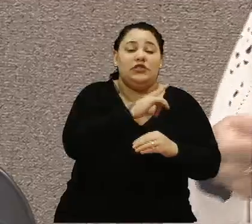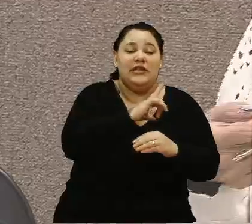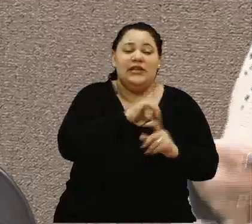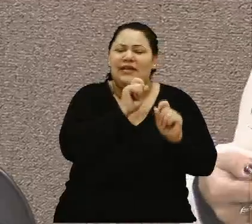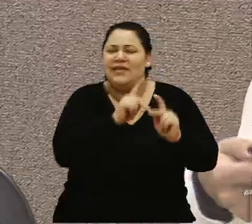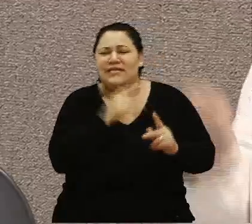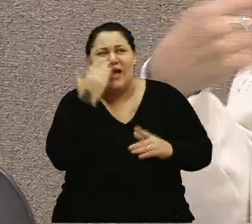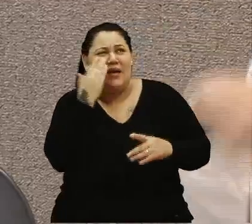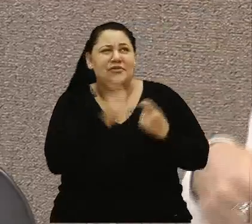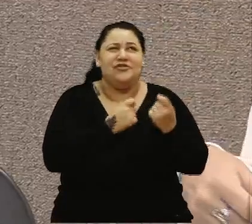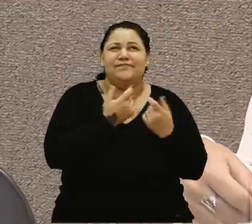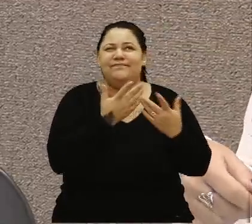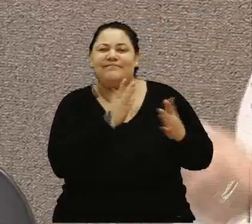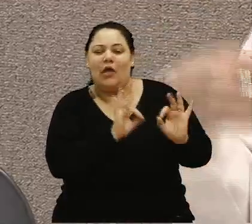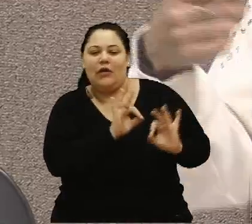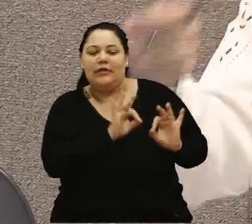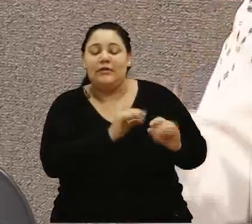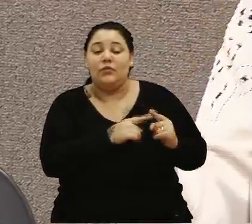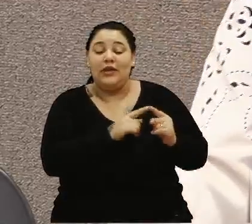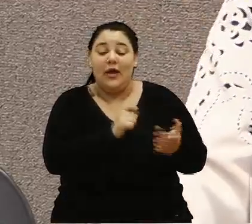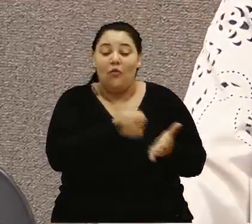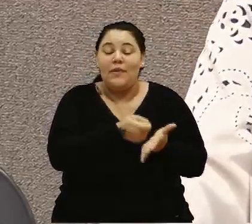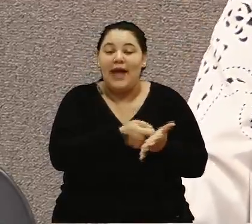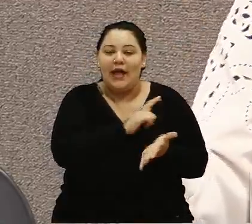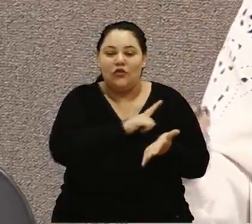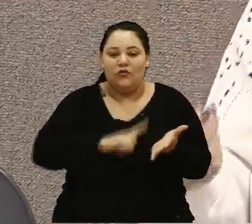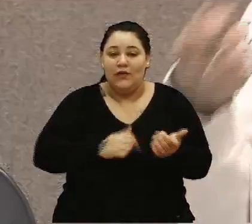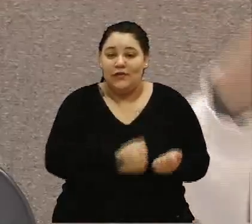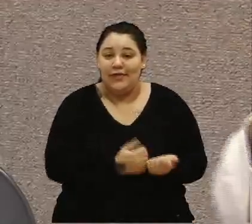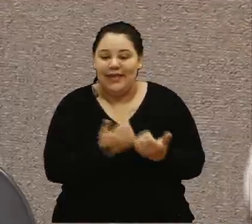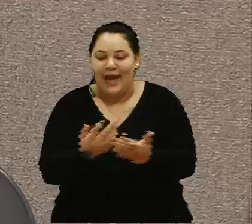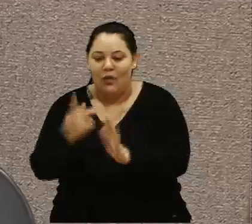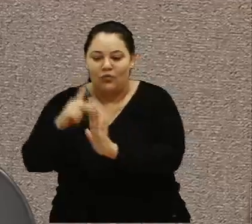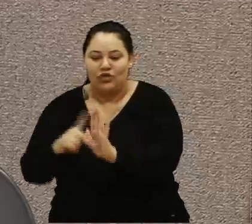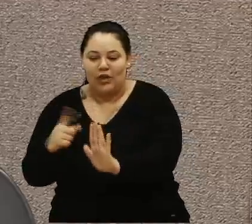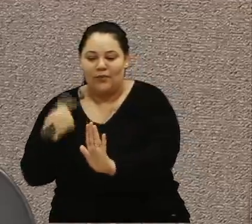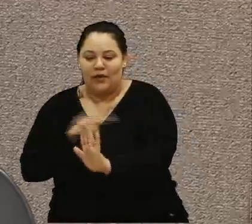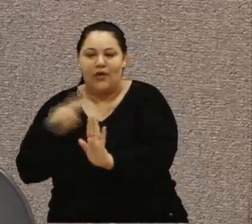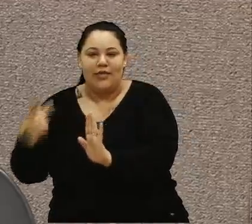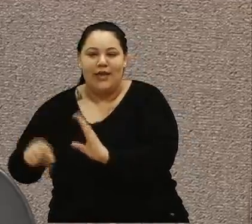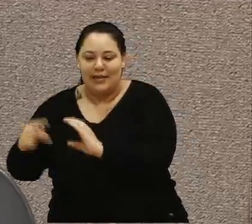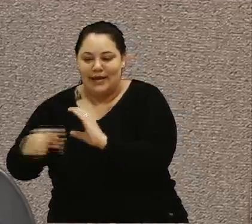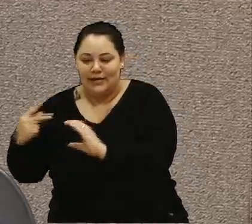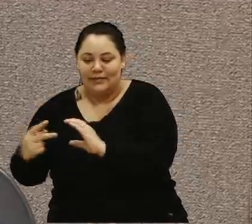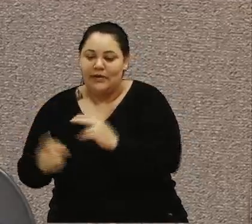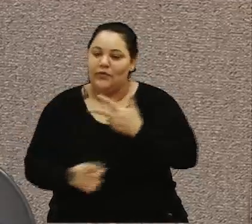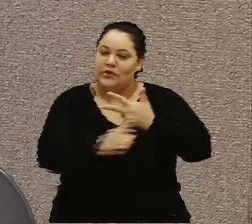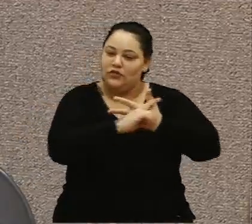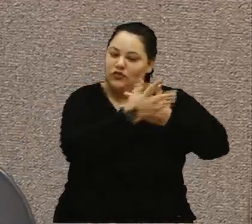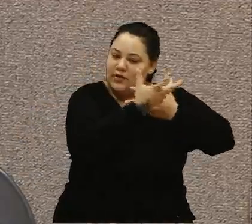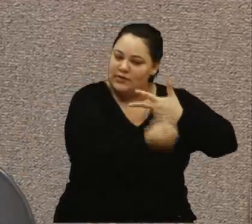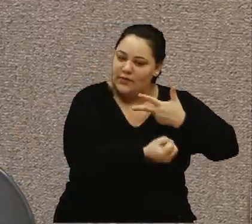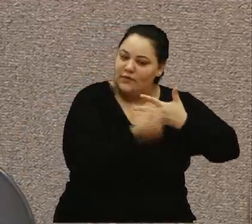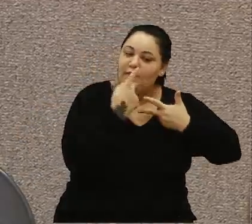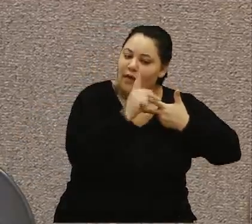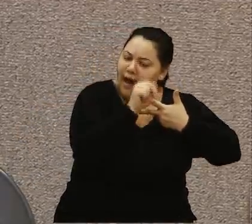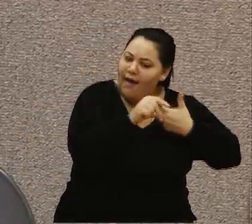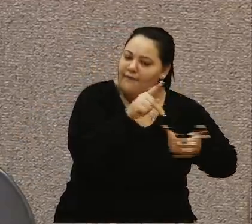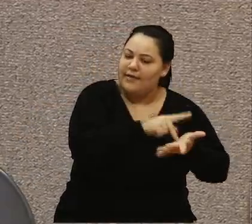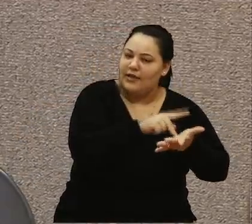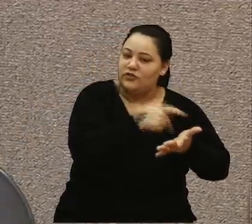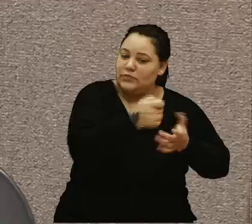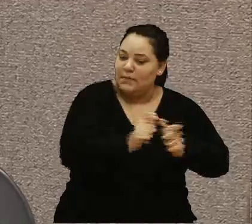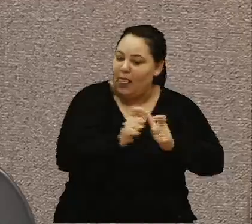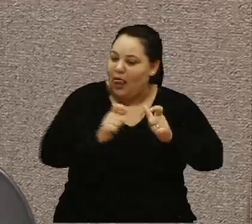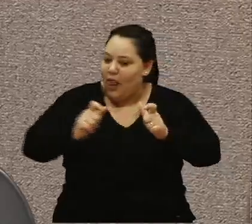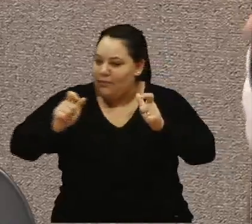governo disse é verdade, porque a obrigação é do governo de trazer esse projeto para nós, então o executivo disse é verdade, então a gente vai ampliar e vai colocar esse